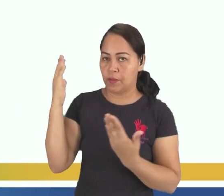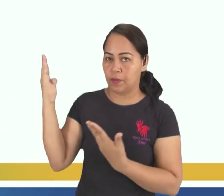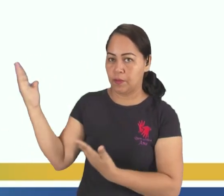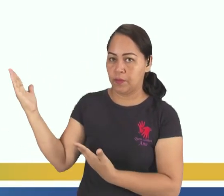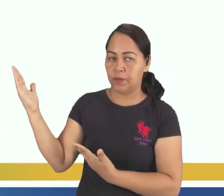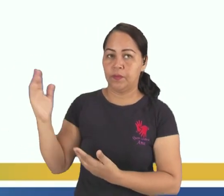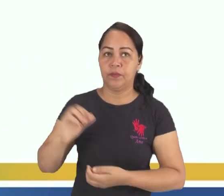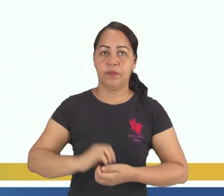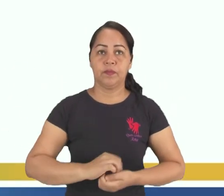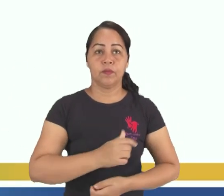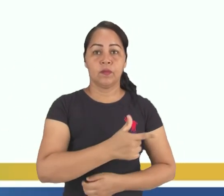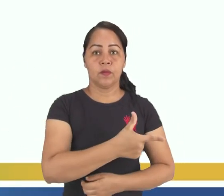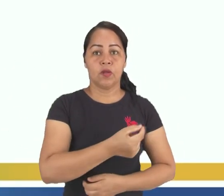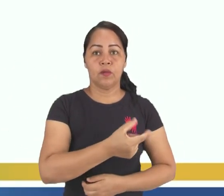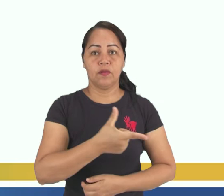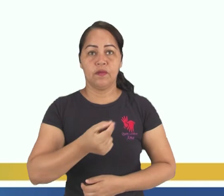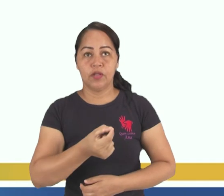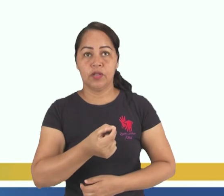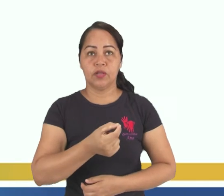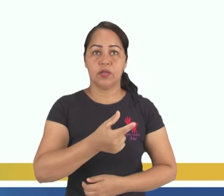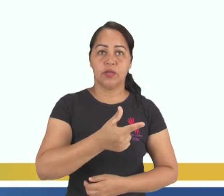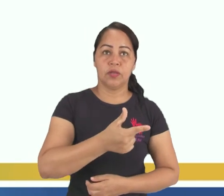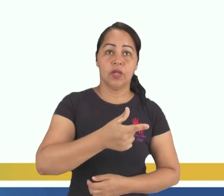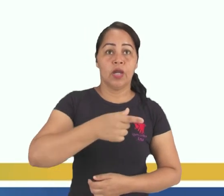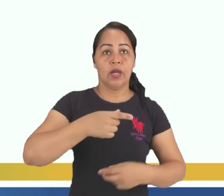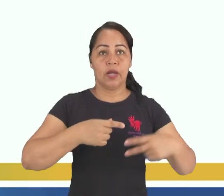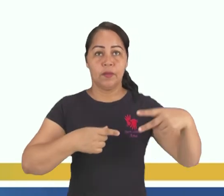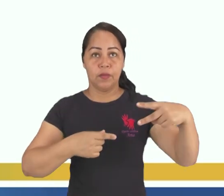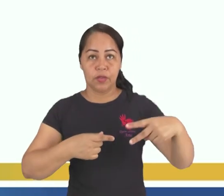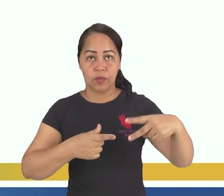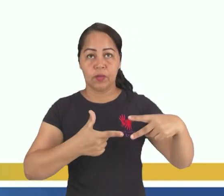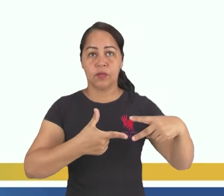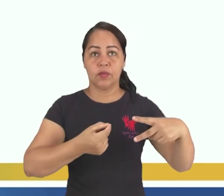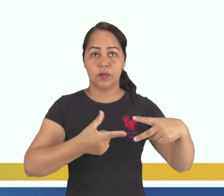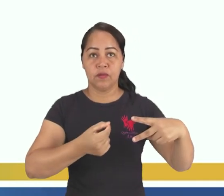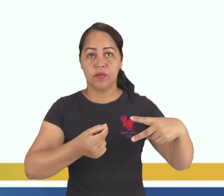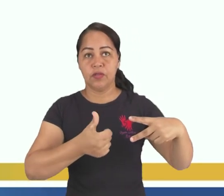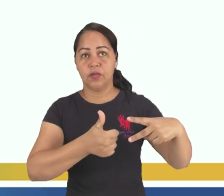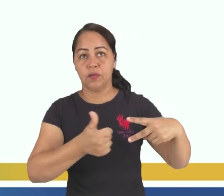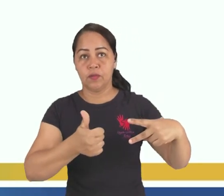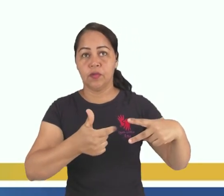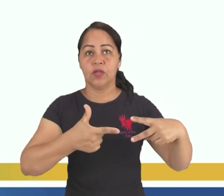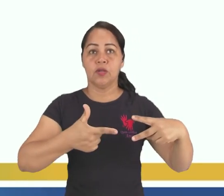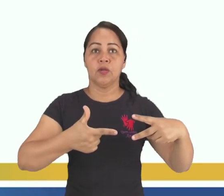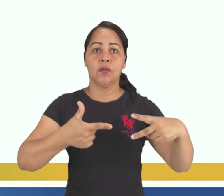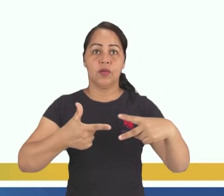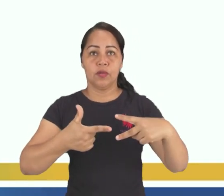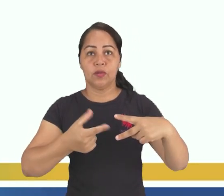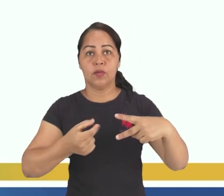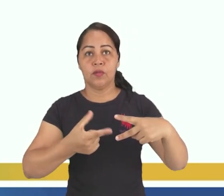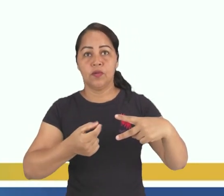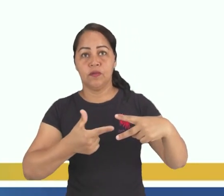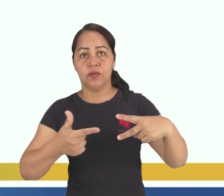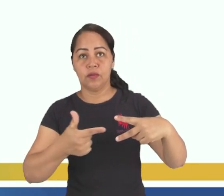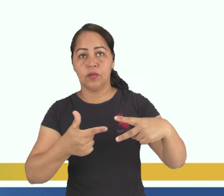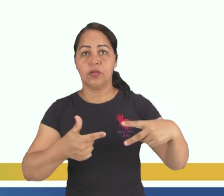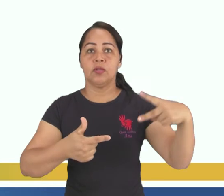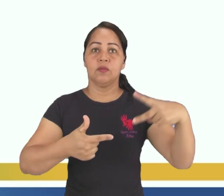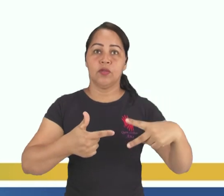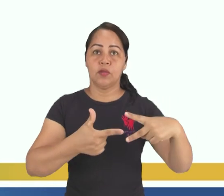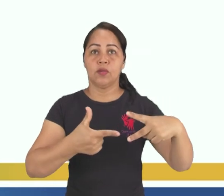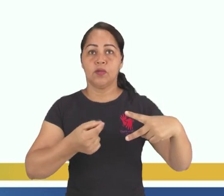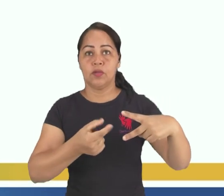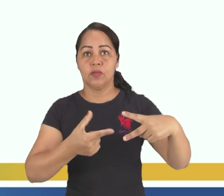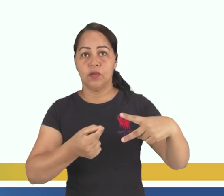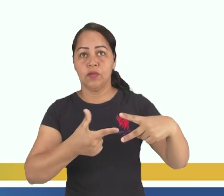Note, 2020 é menor que 2021, que é menor que 2022, que é menor que 2023. Então